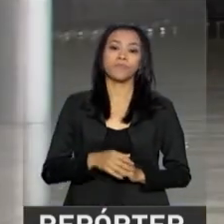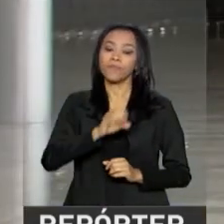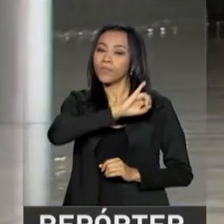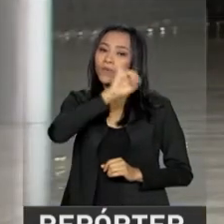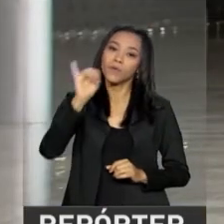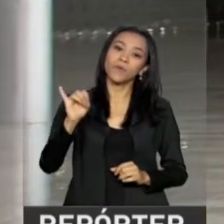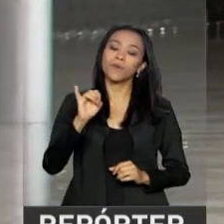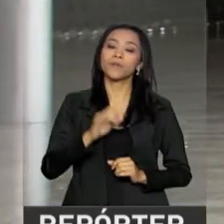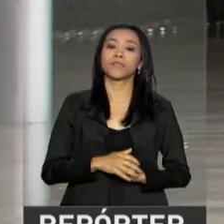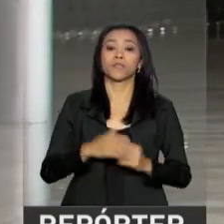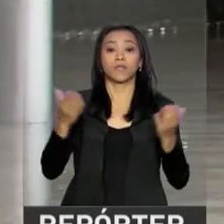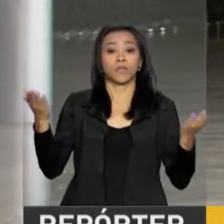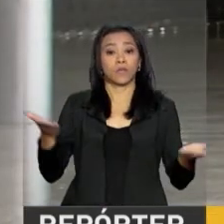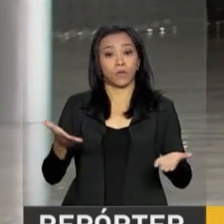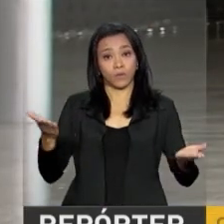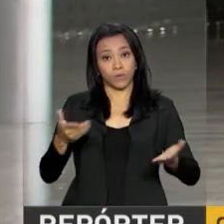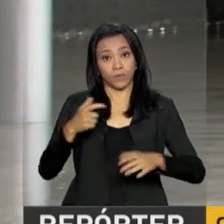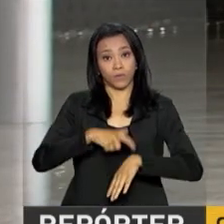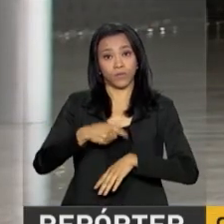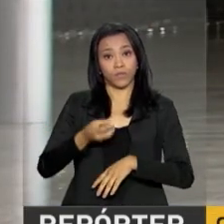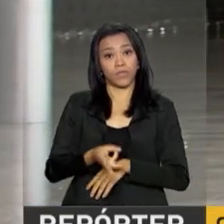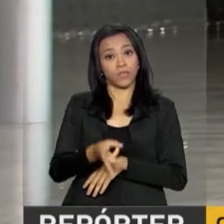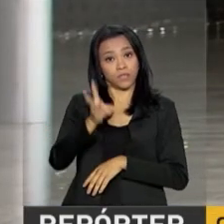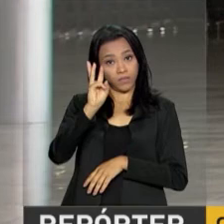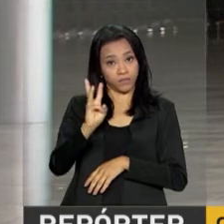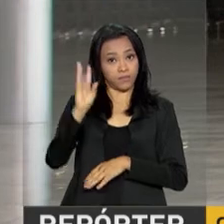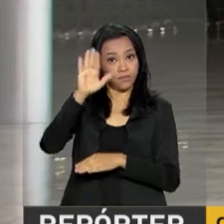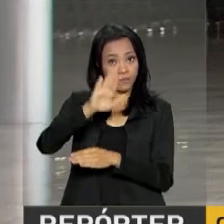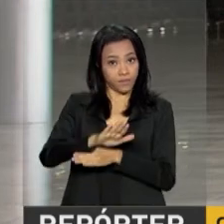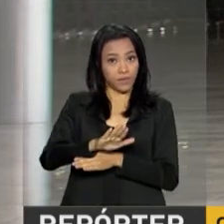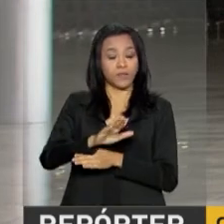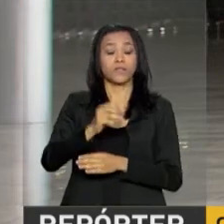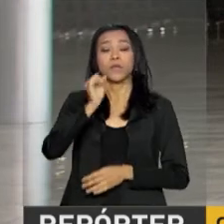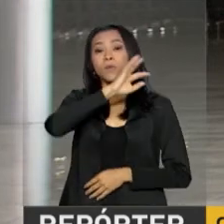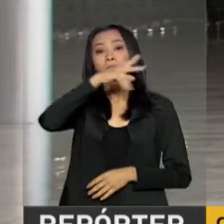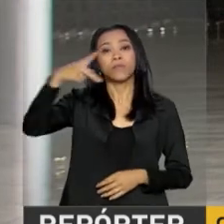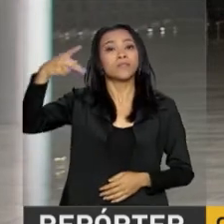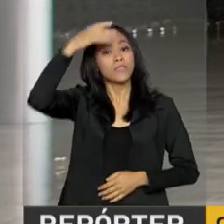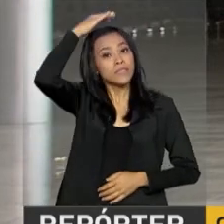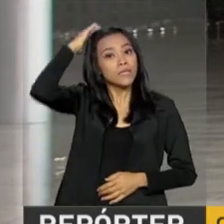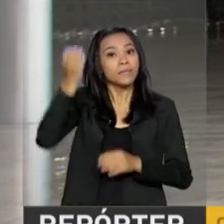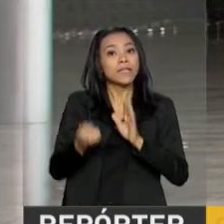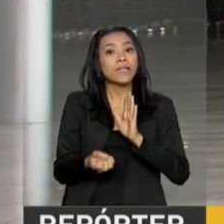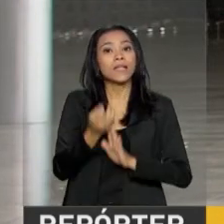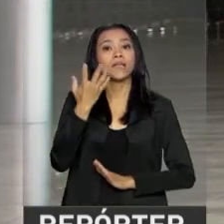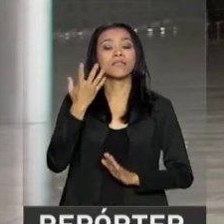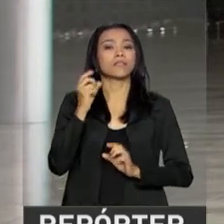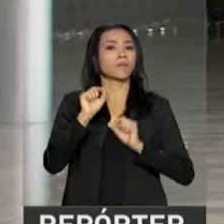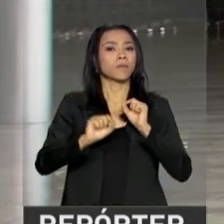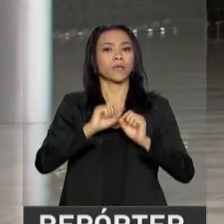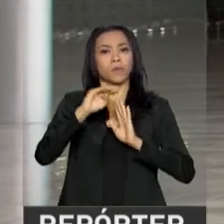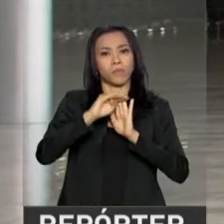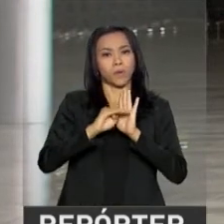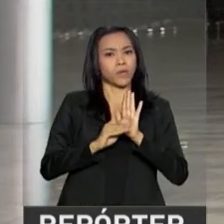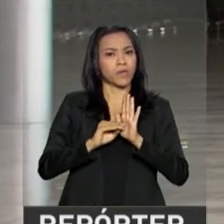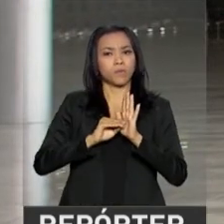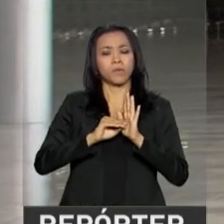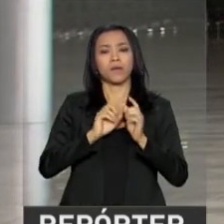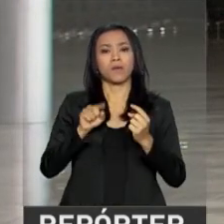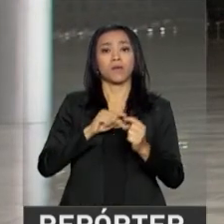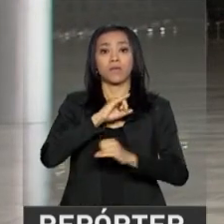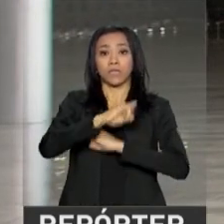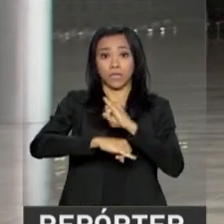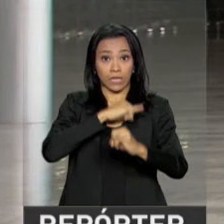olha hoje às 15 horas o presidente michel temer louça o programa internet para todos nesta